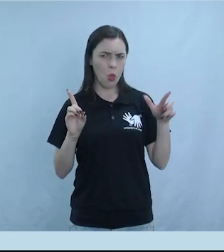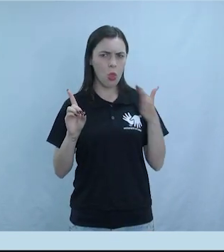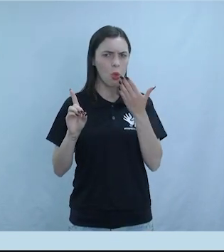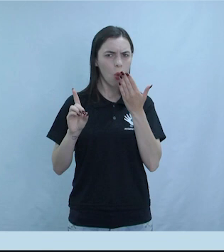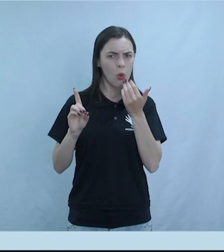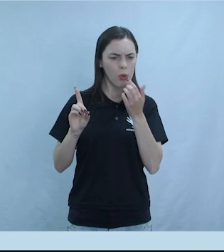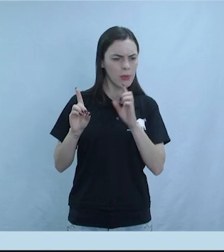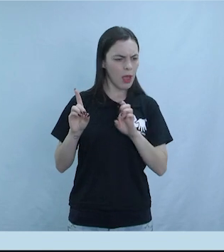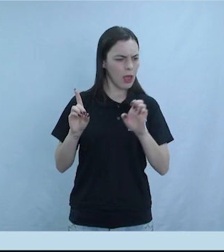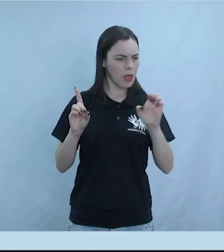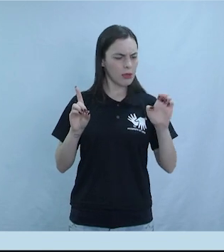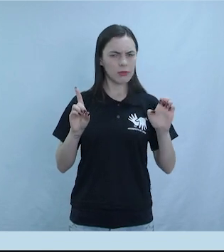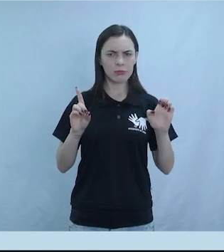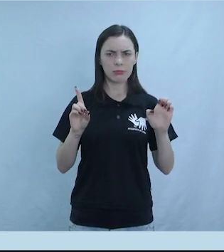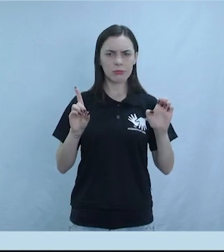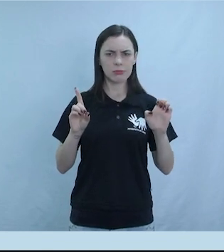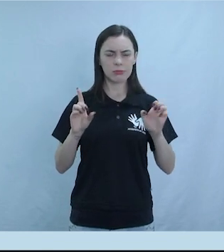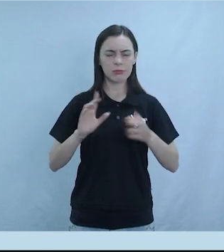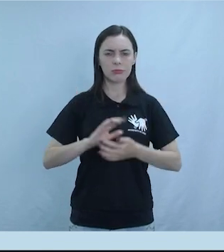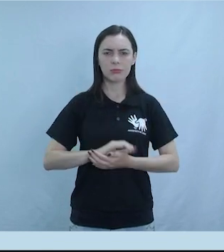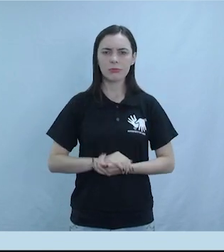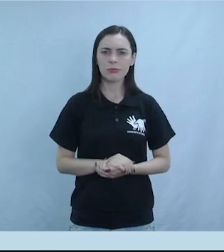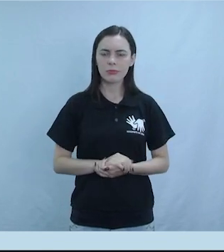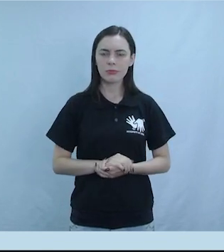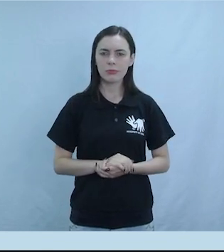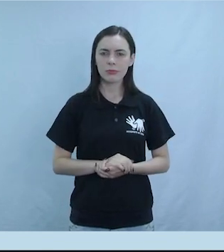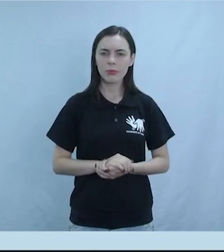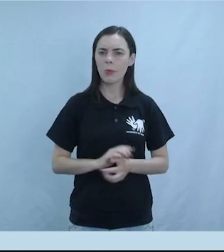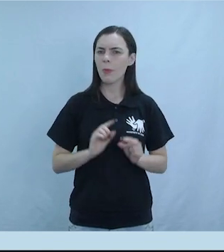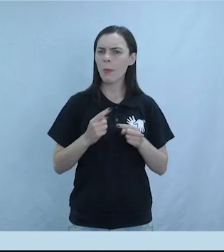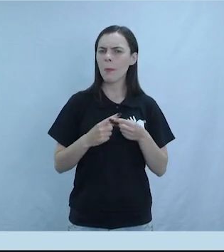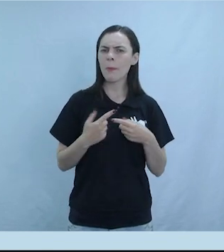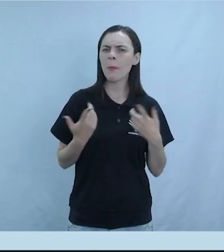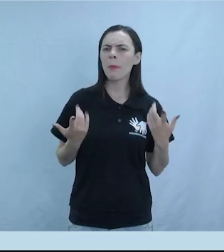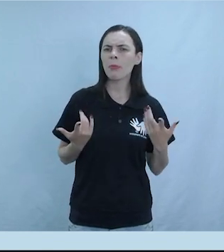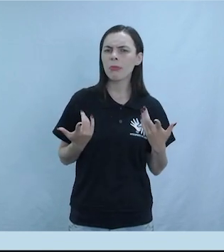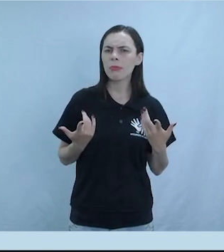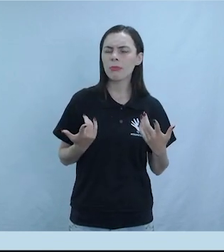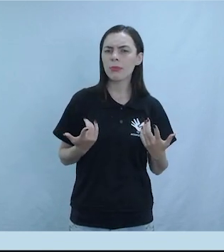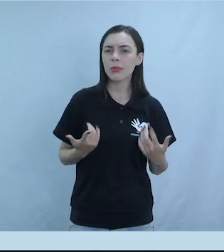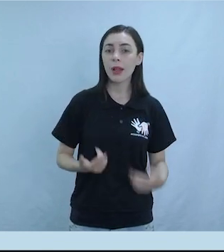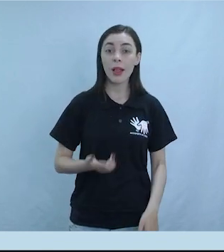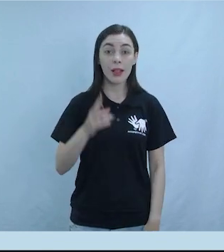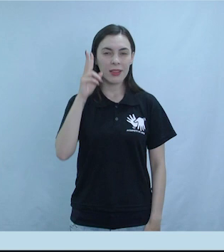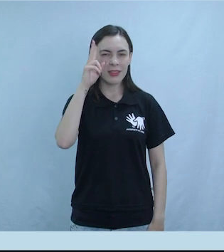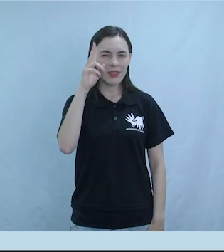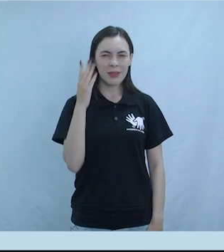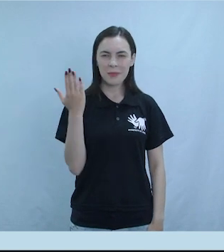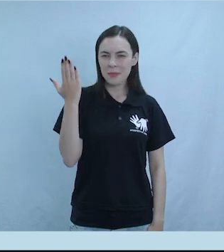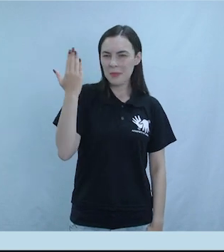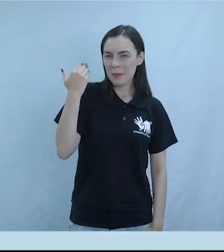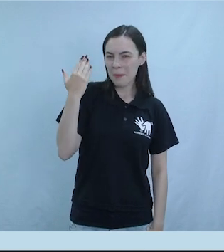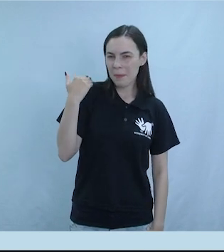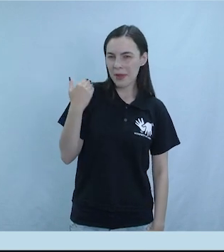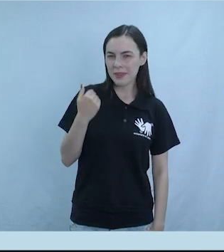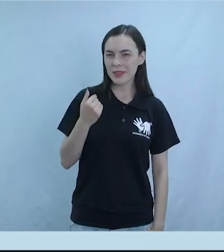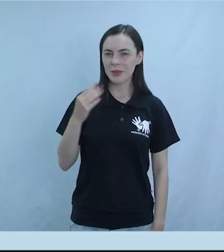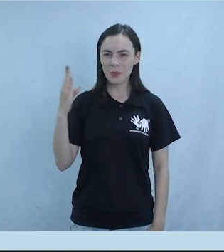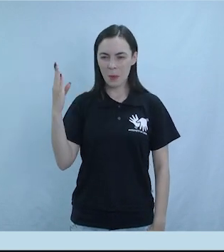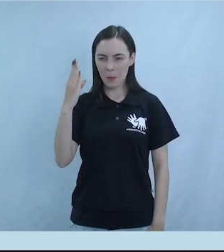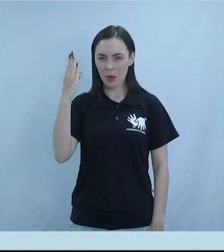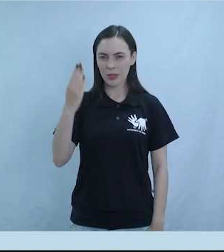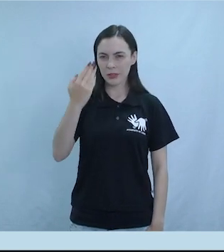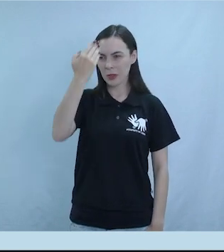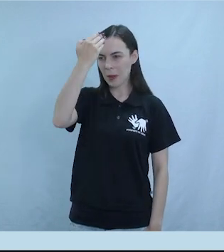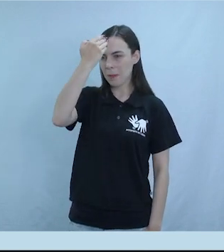outra metade com a mão esquerda. Isso acontecia porque quando